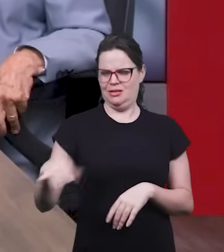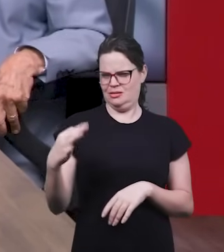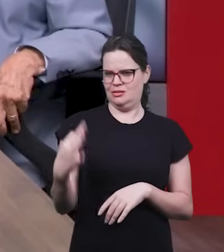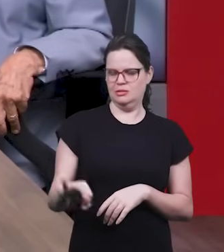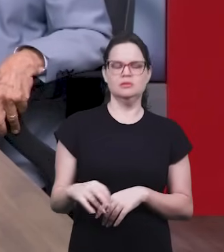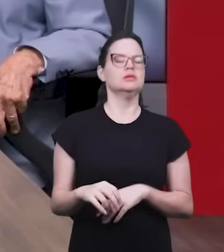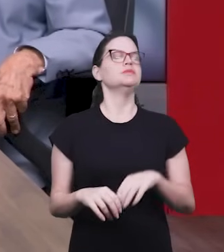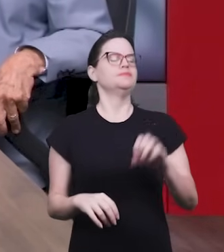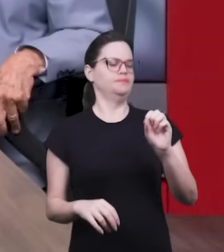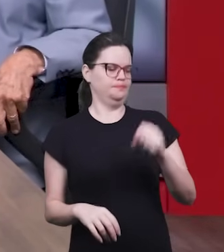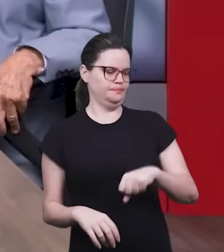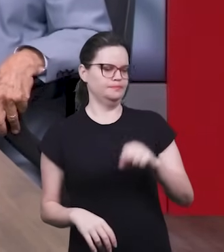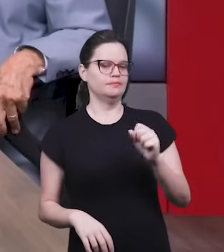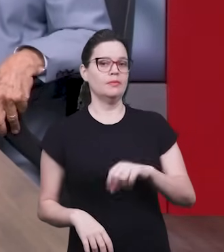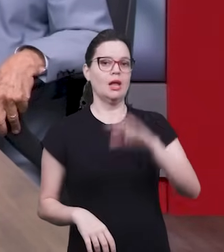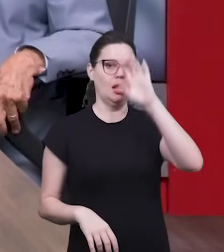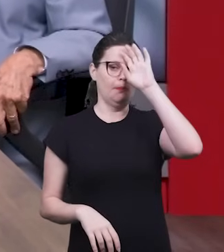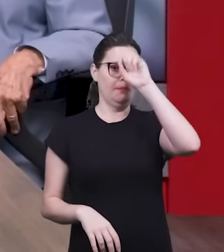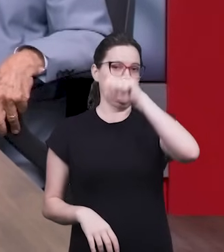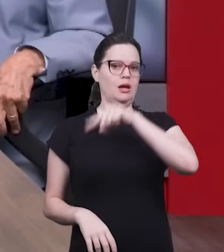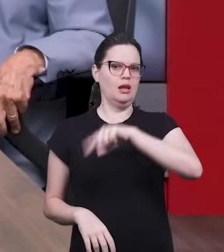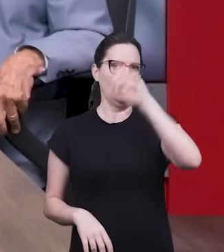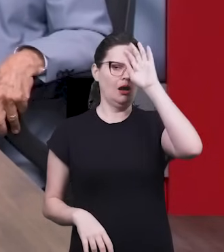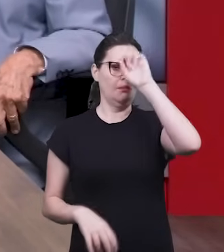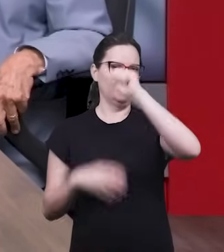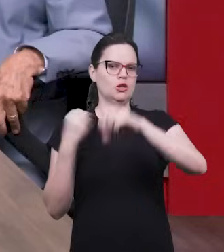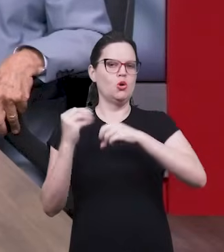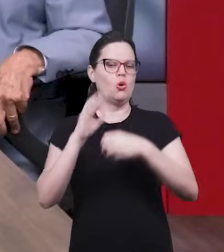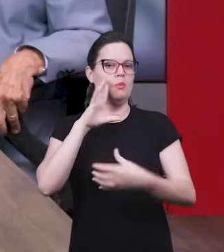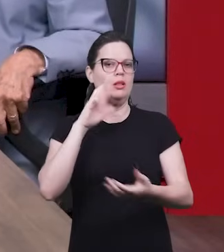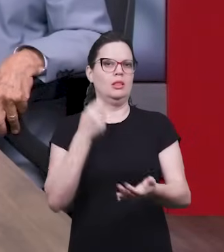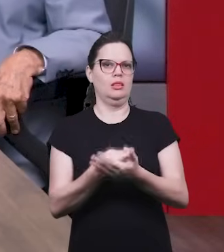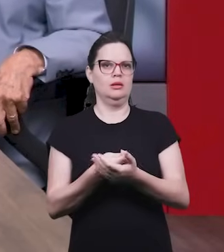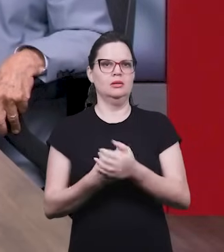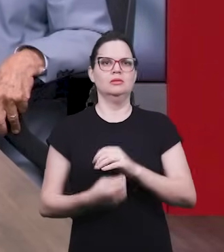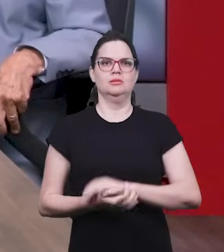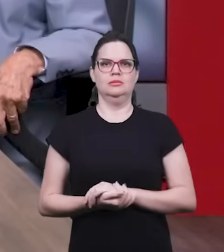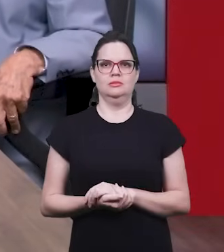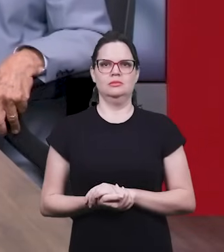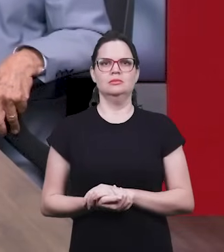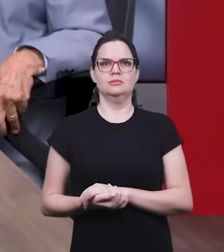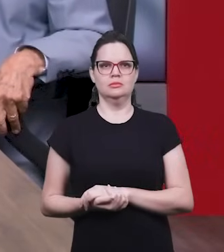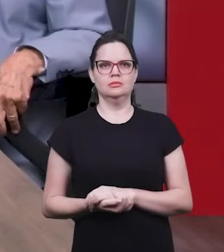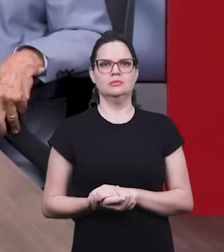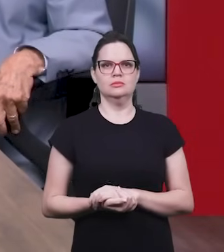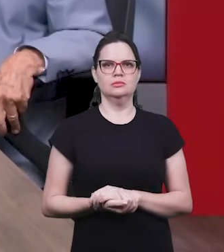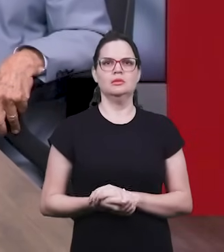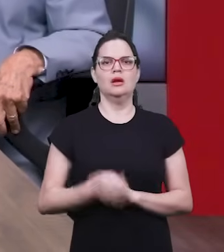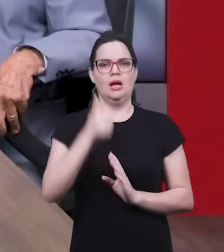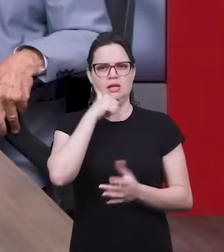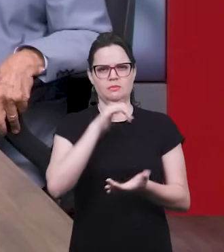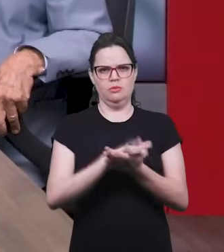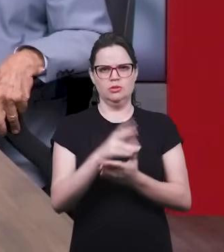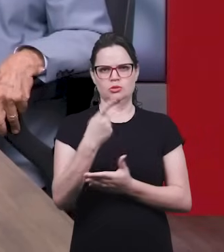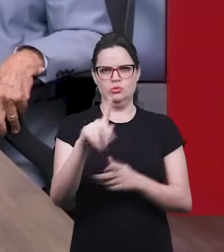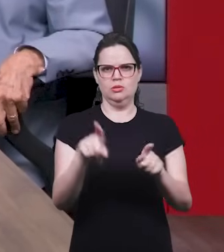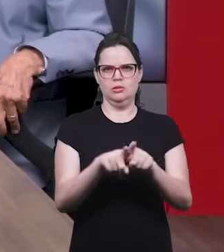isso? E ela aprendeu a tomar decisões. Essa orientação de Jurama também foi próxima, né,